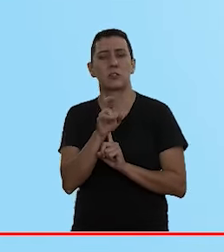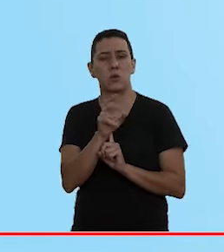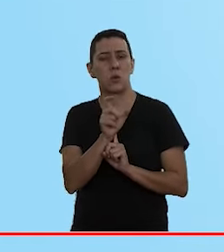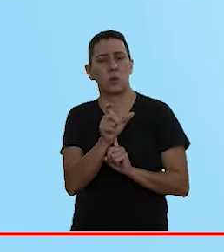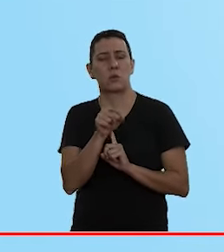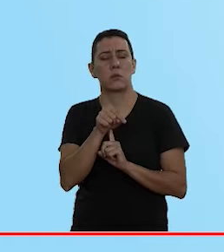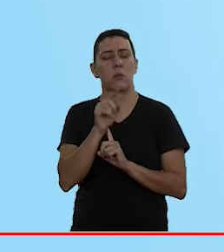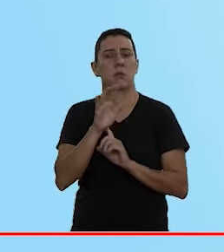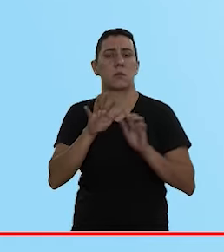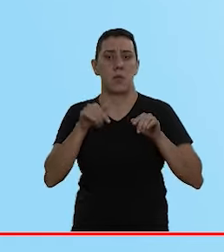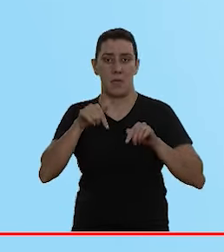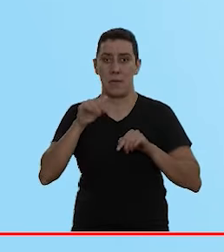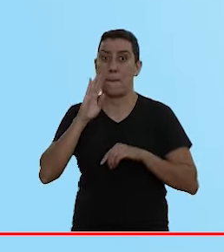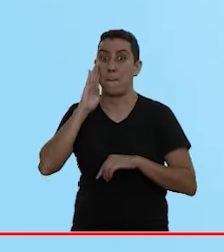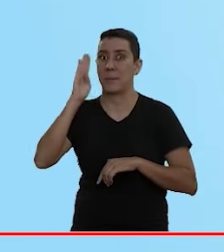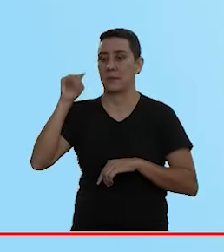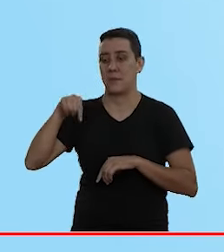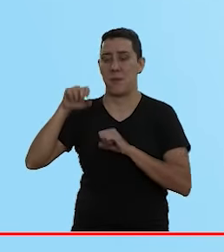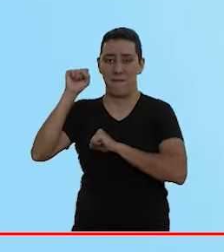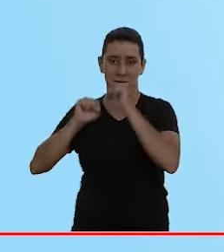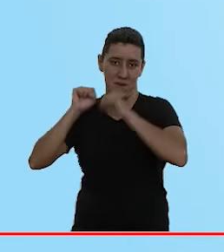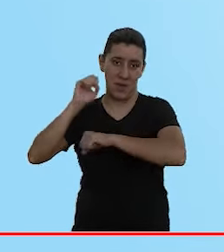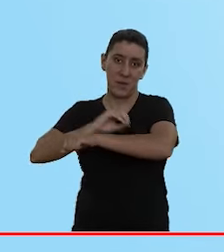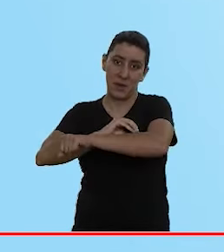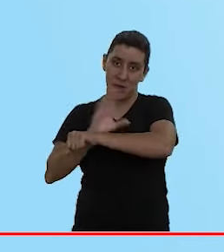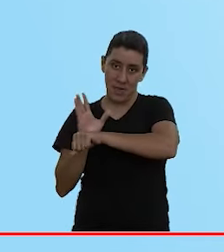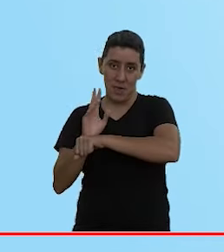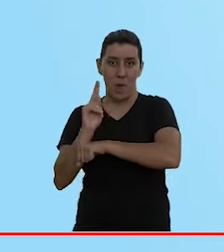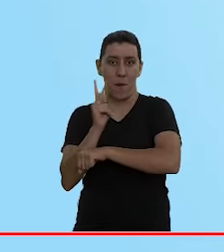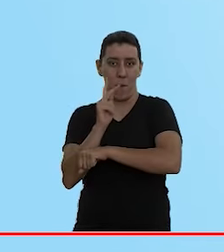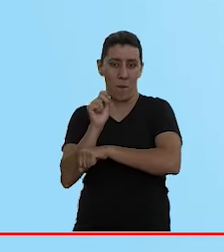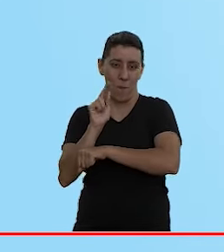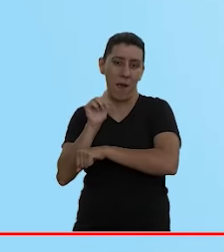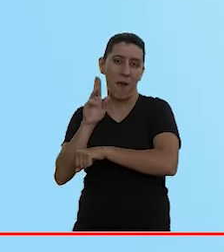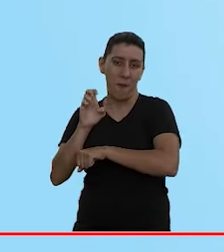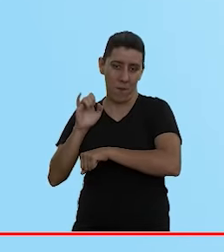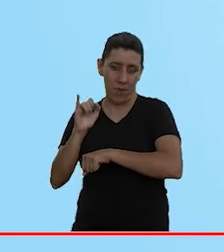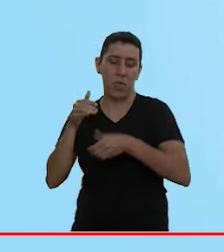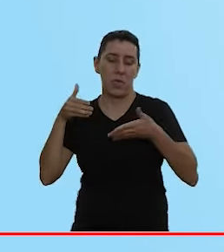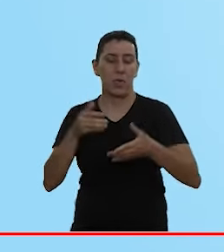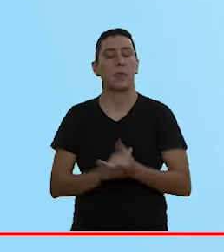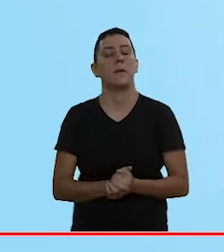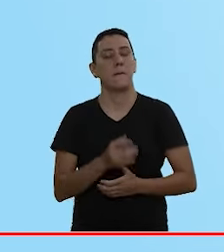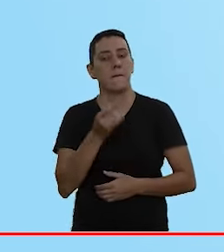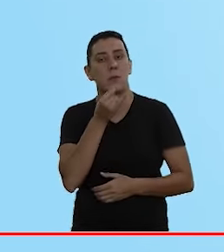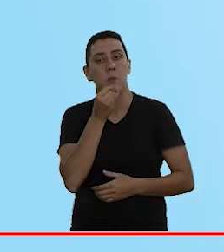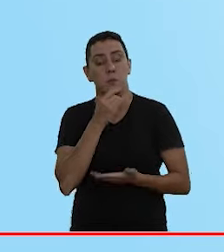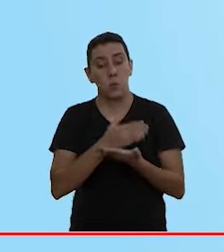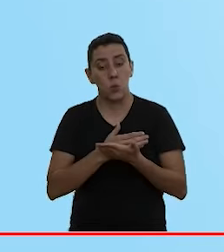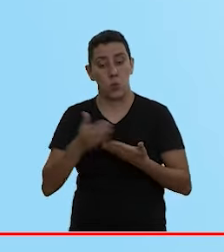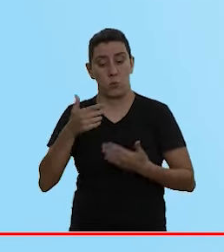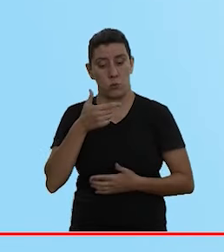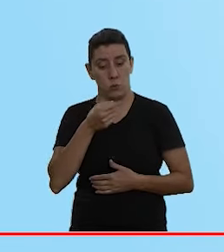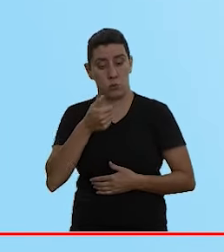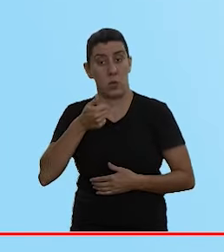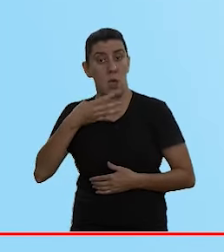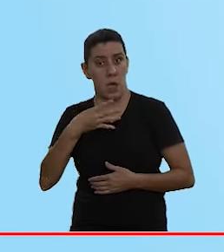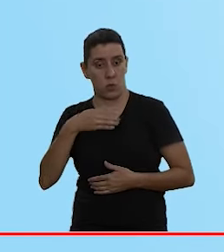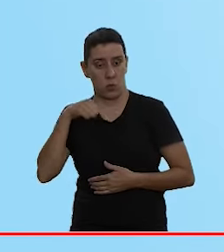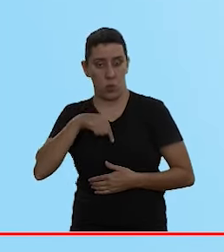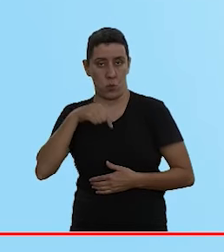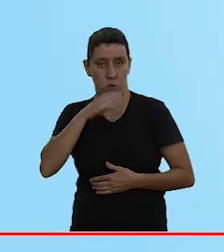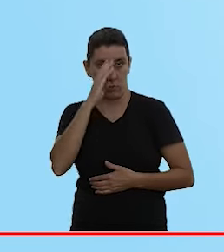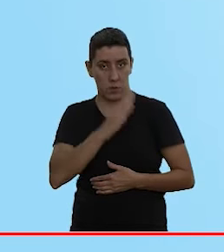em 2019 fornecemos 22% da capacidade instalada global, e em